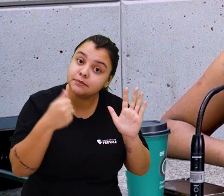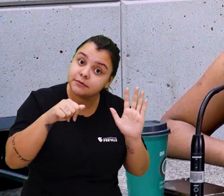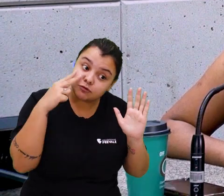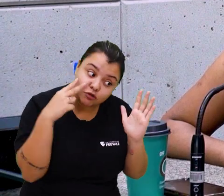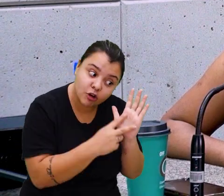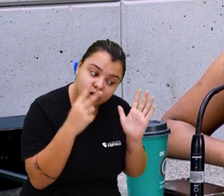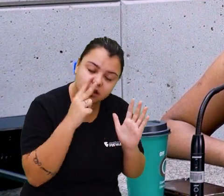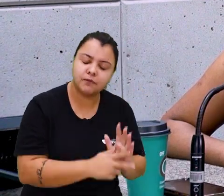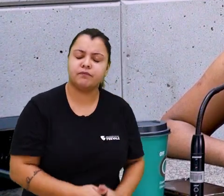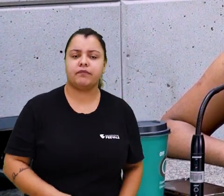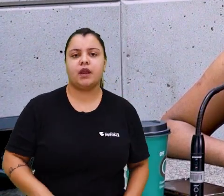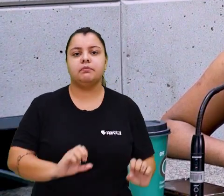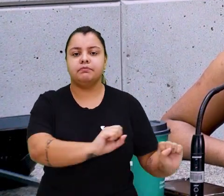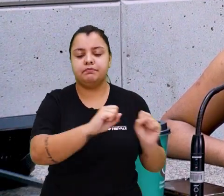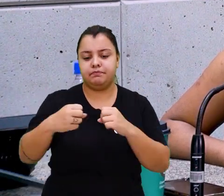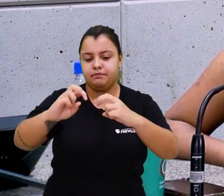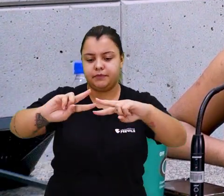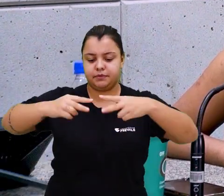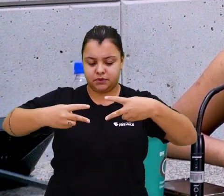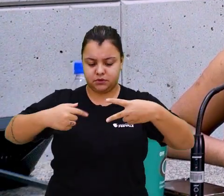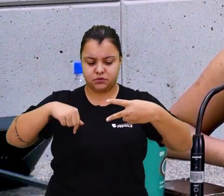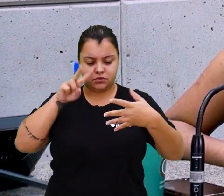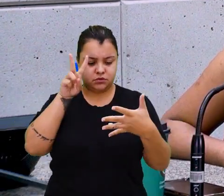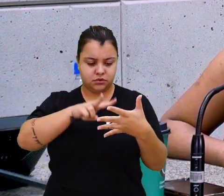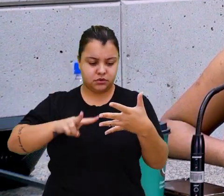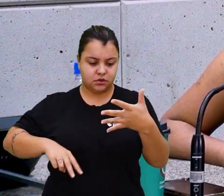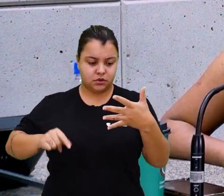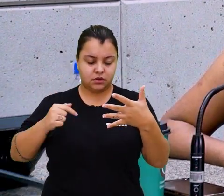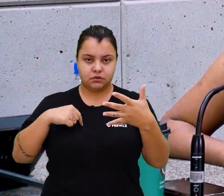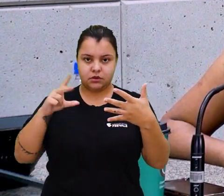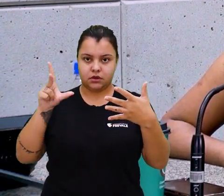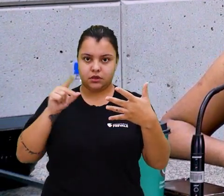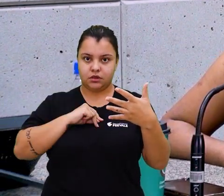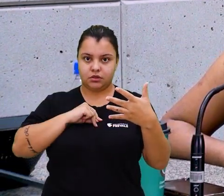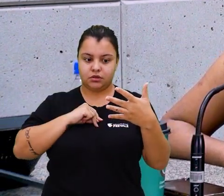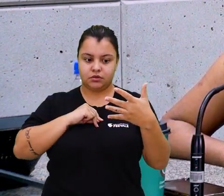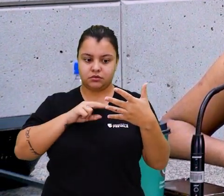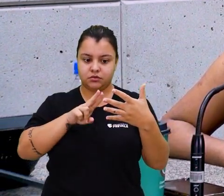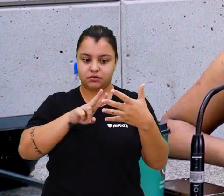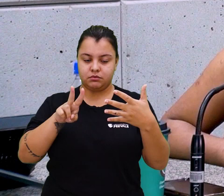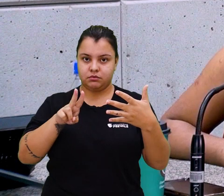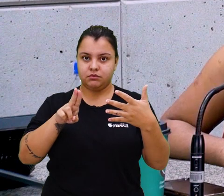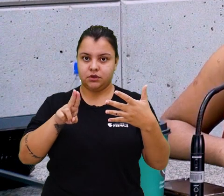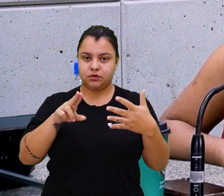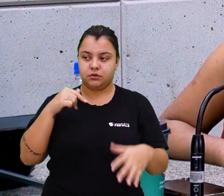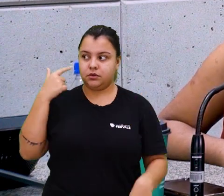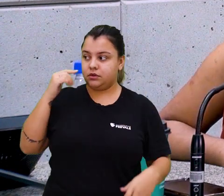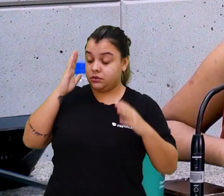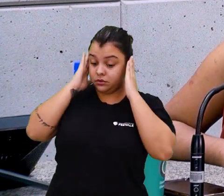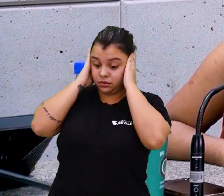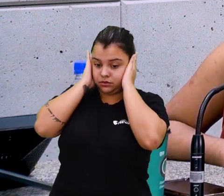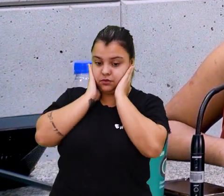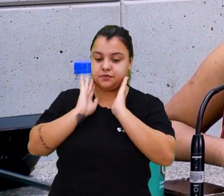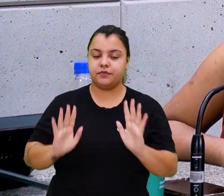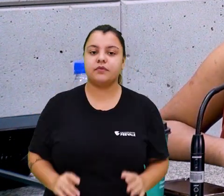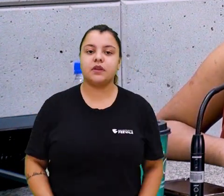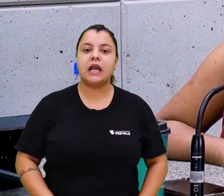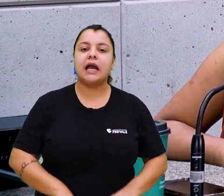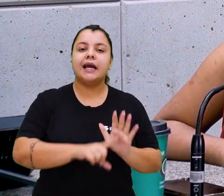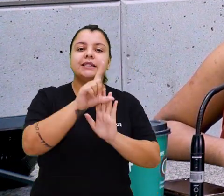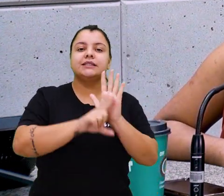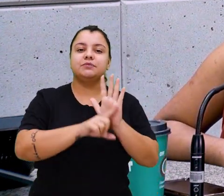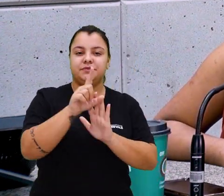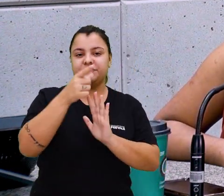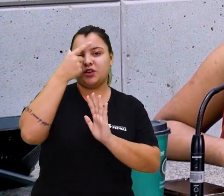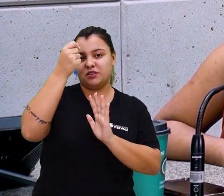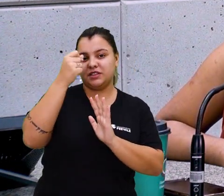olhar me mandou o link e tava na lista eu falei meu Deus que loucura que loucura mas era aquela lista onde a universidade chamava